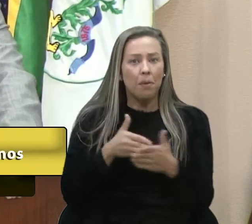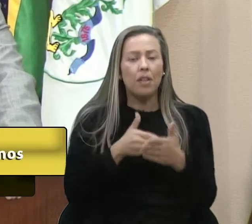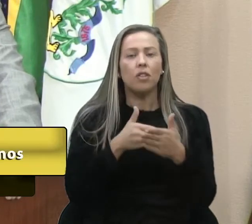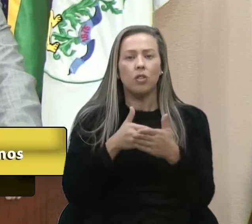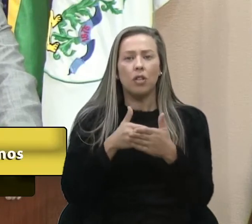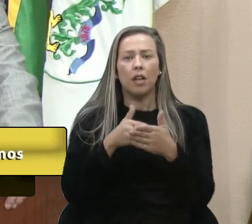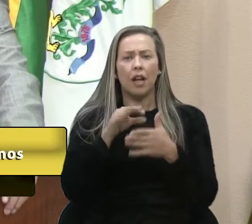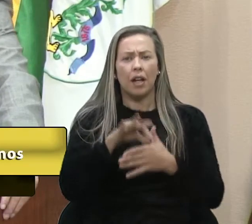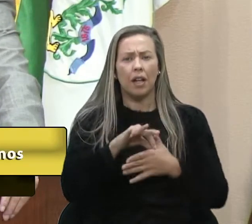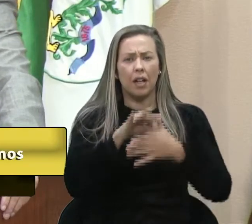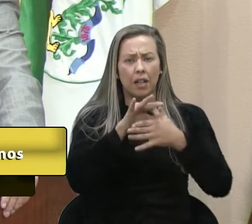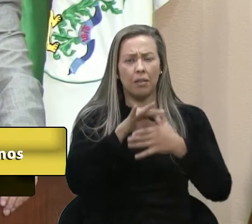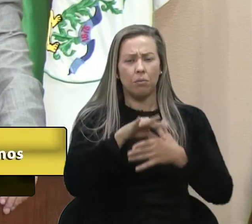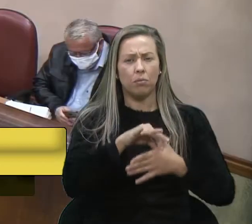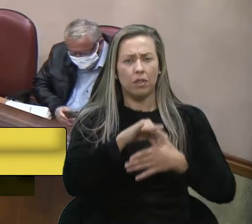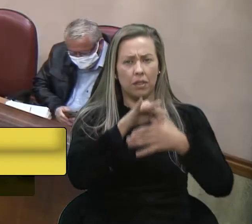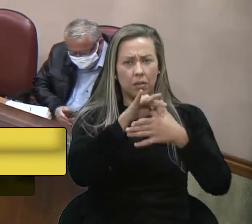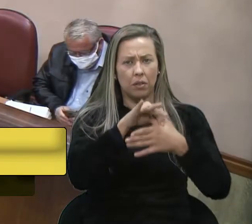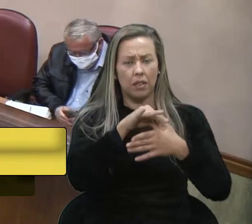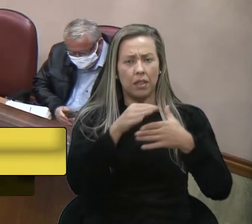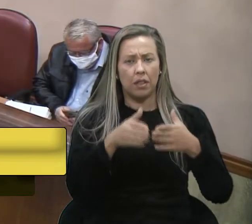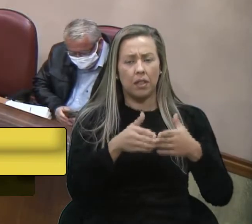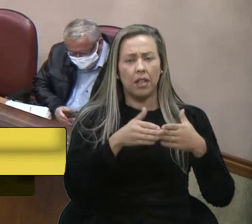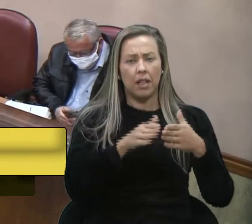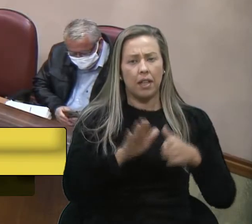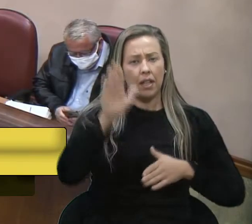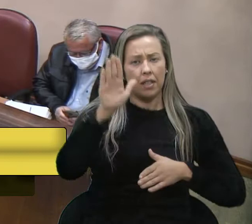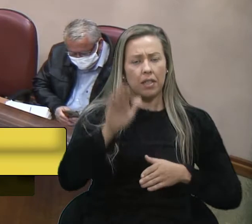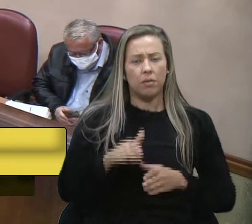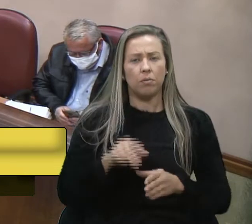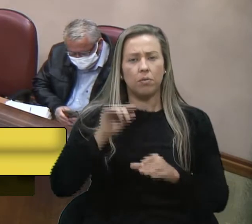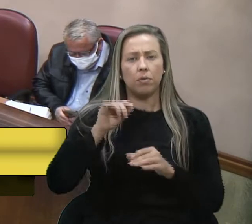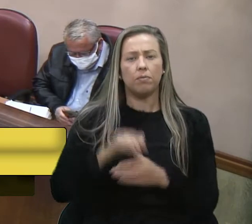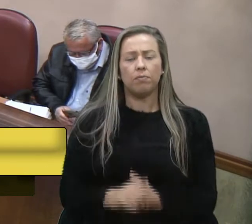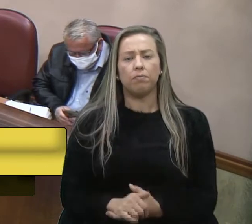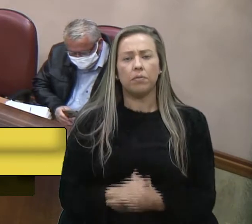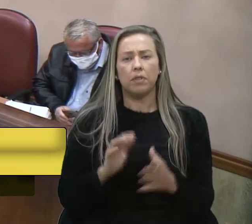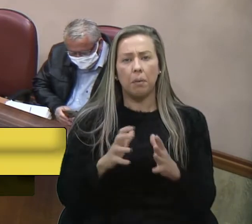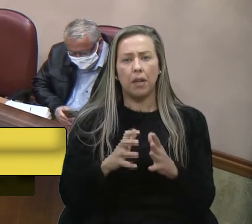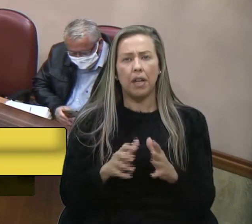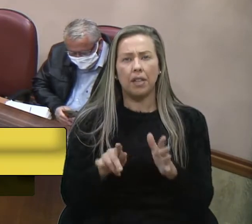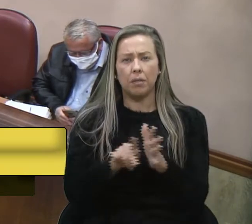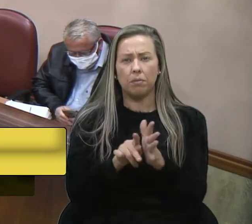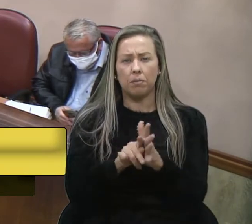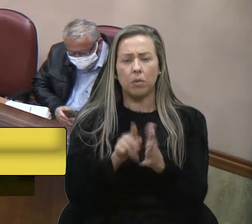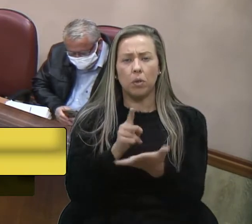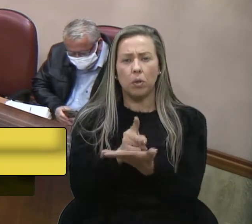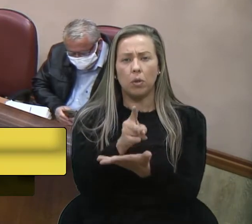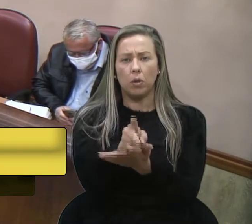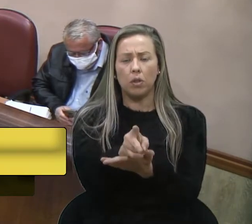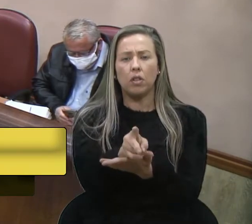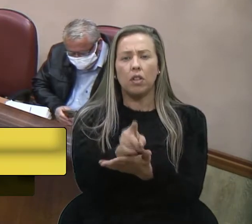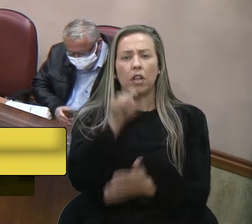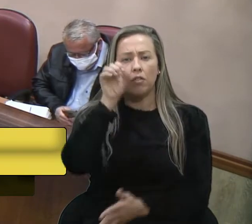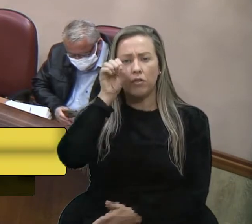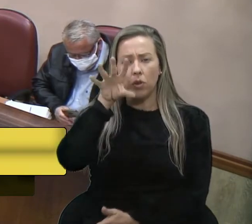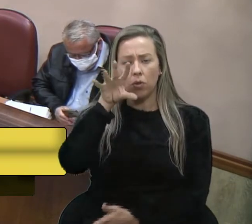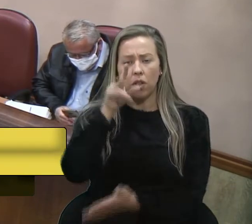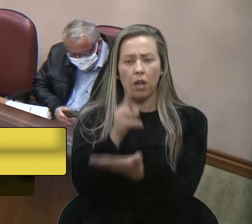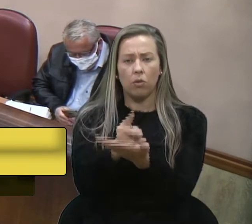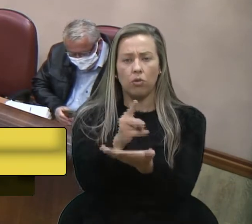por gentileza, presidente. Em declaração de líder, a bancada dos republicanos permanece. O vereador Fiuza com a